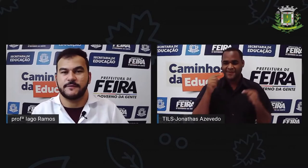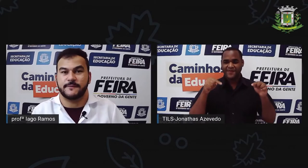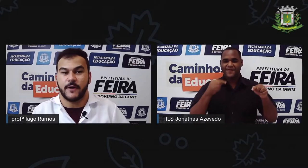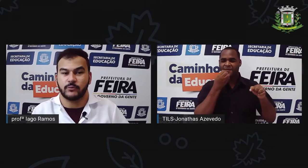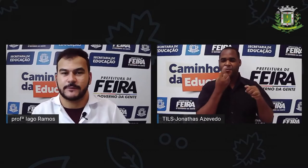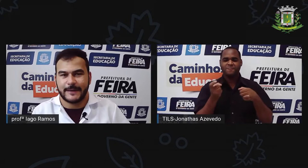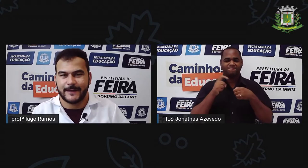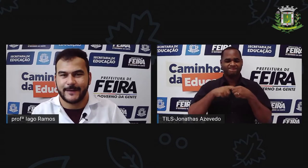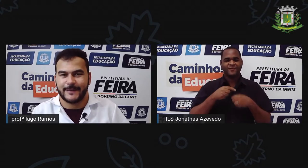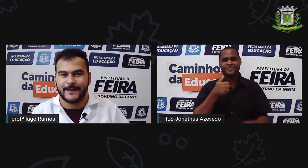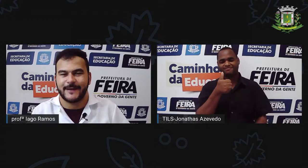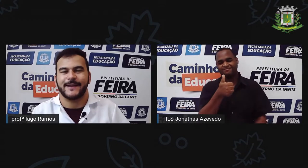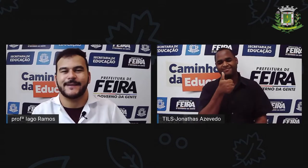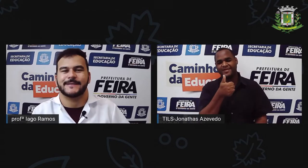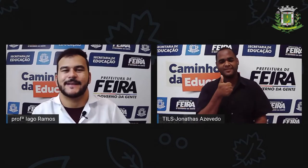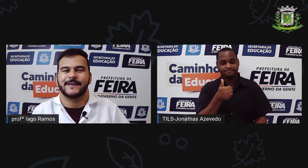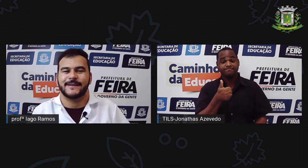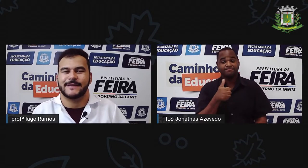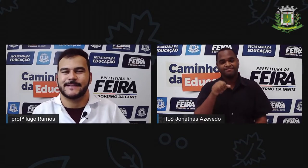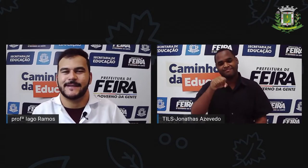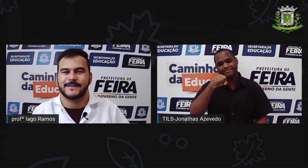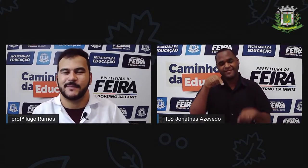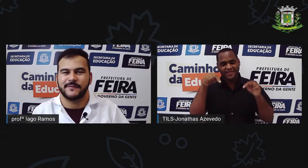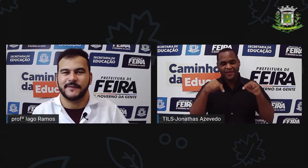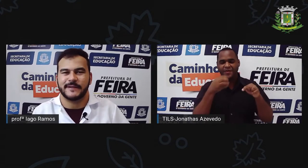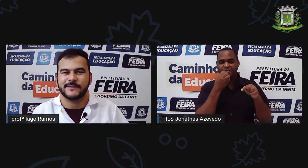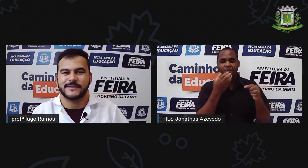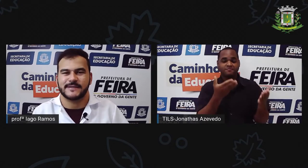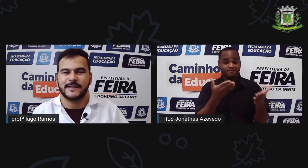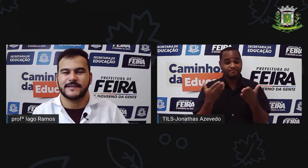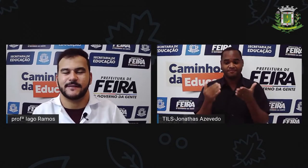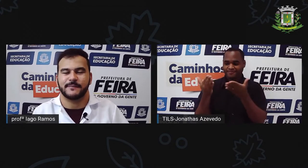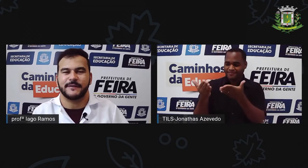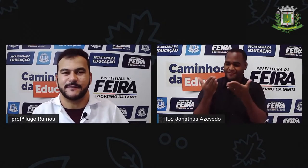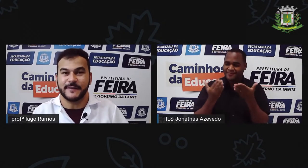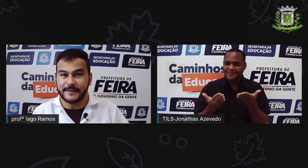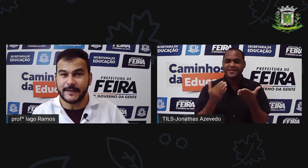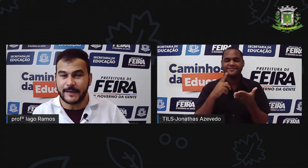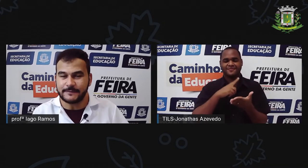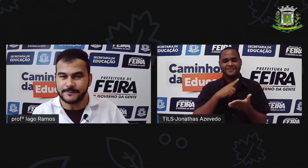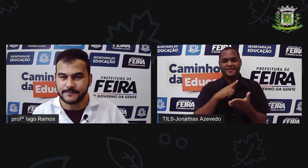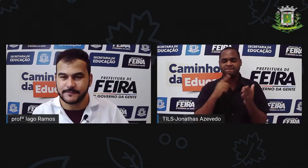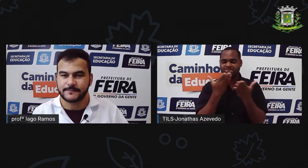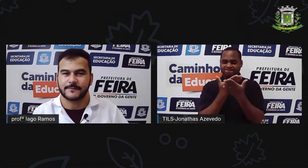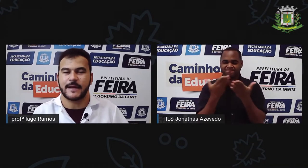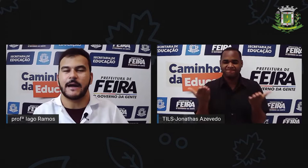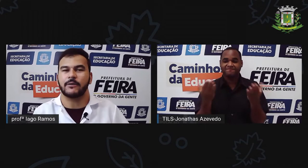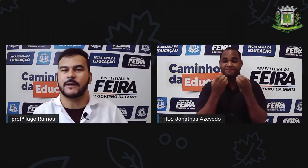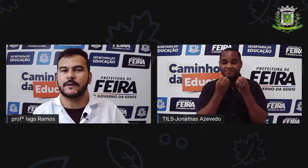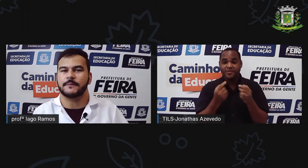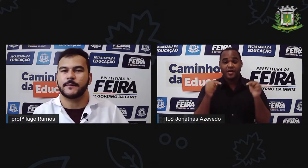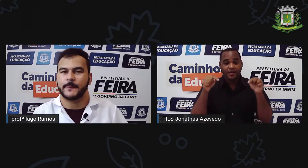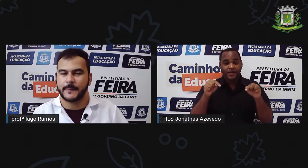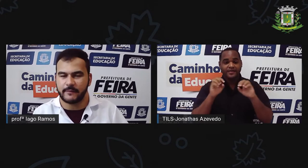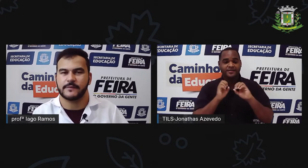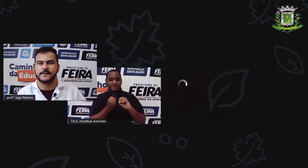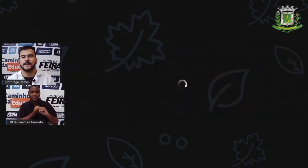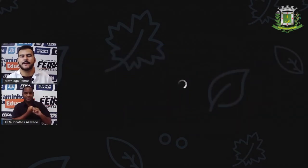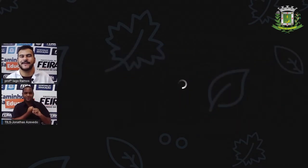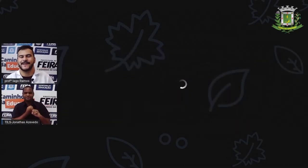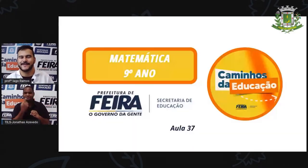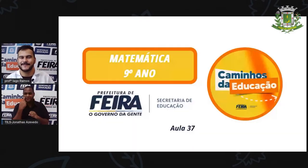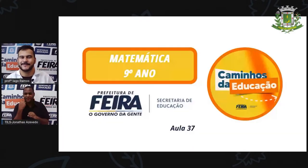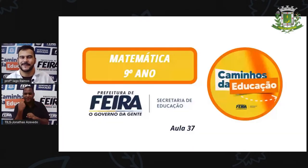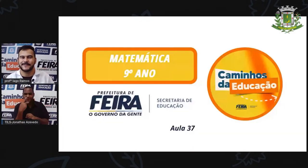Estamos de volta! É isso aí, seja bem-vindo, seja bem-vinda! Aula para